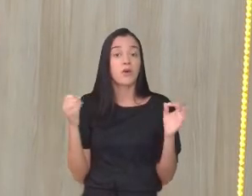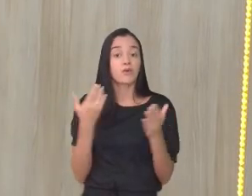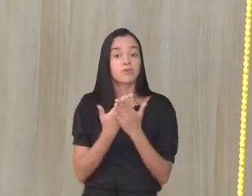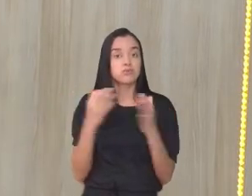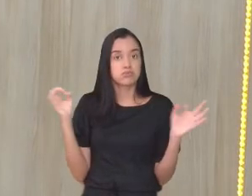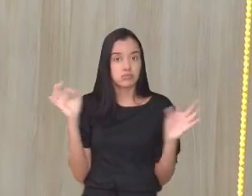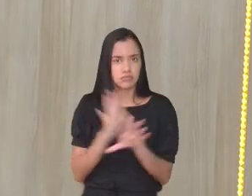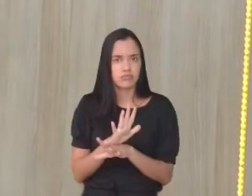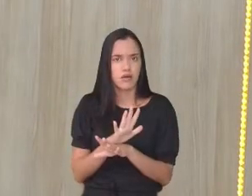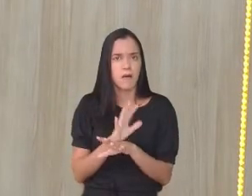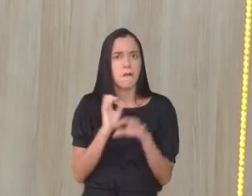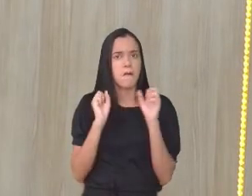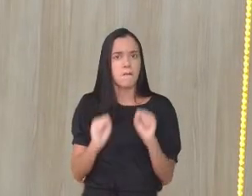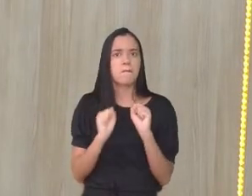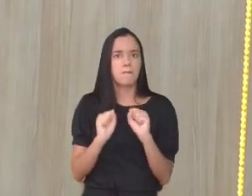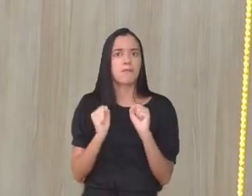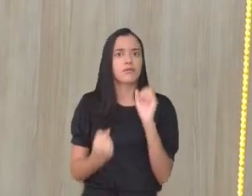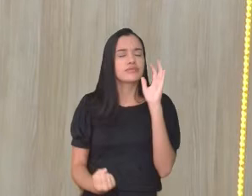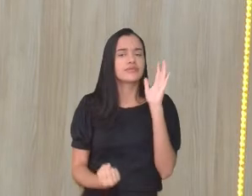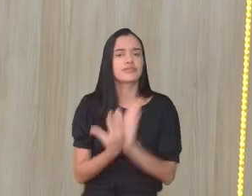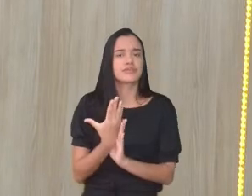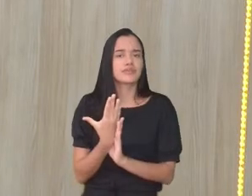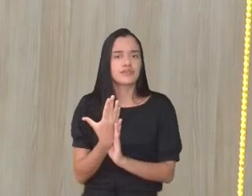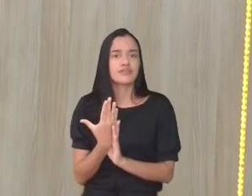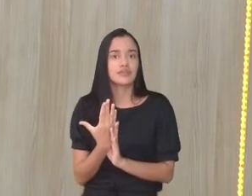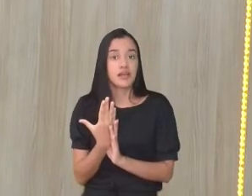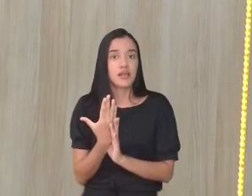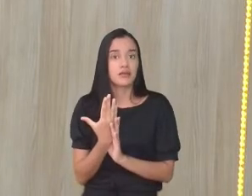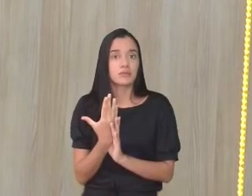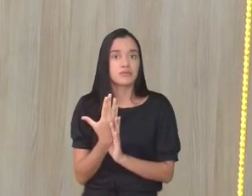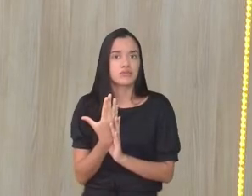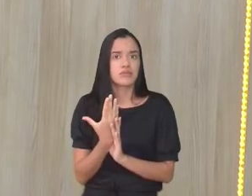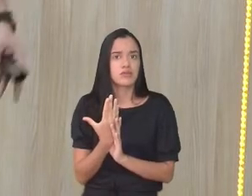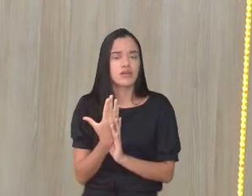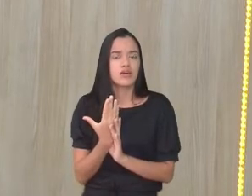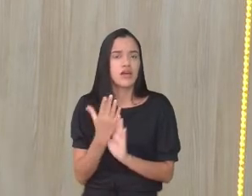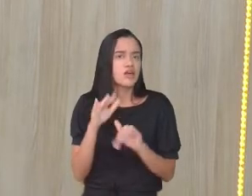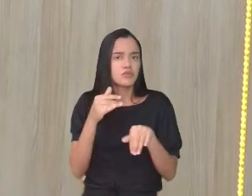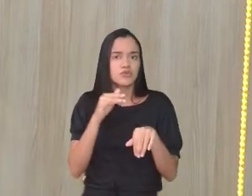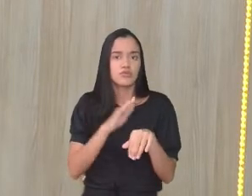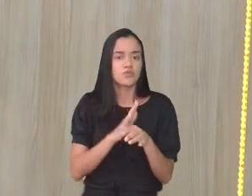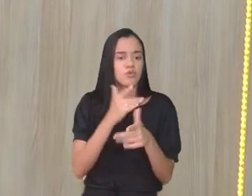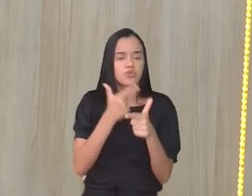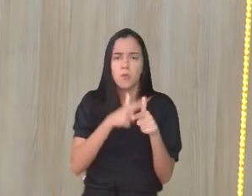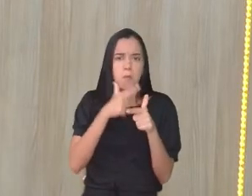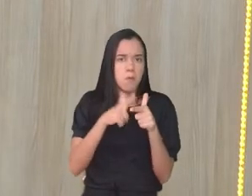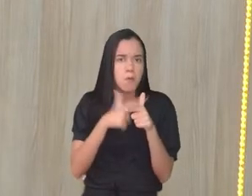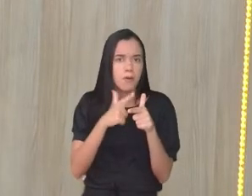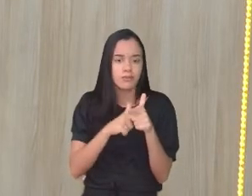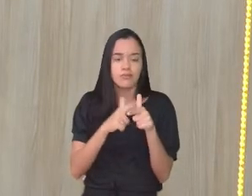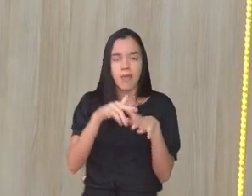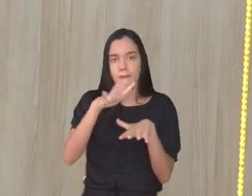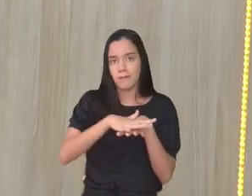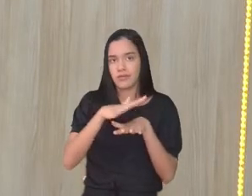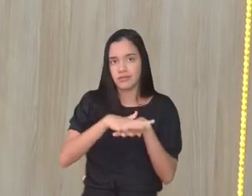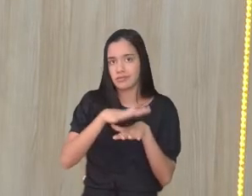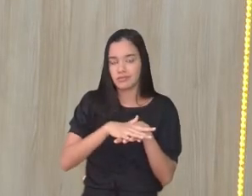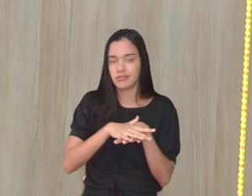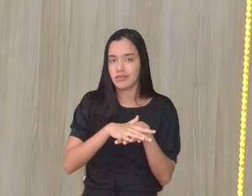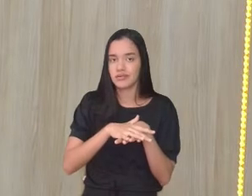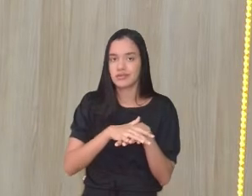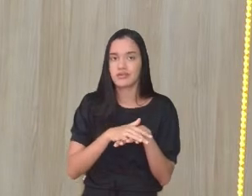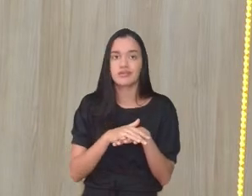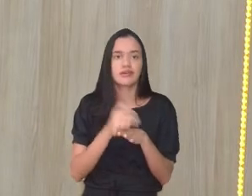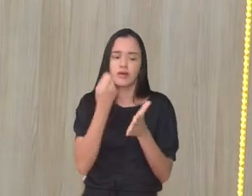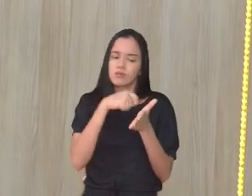aula, você pode aí criar, certo, as suas situações. Você pode criar as suas